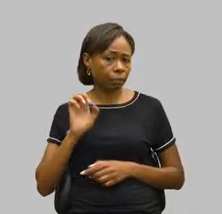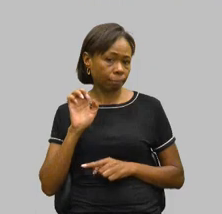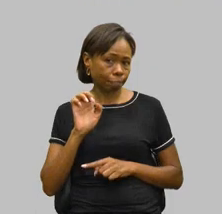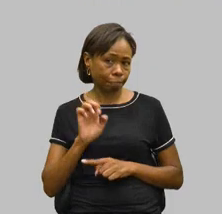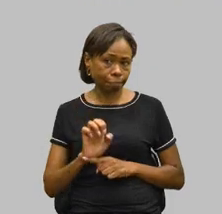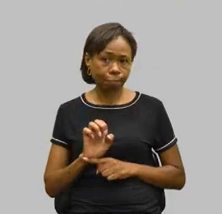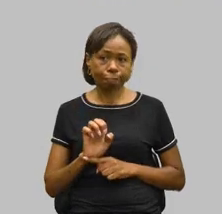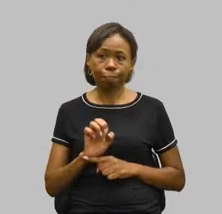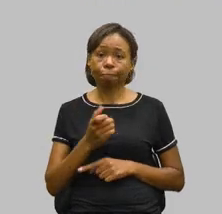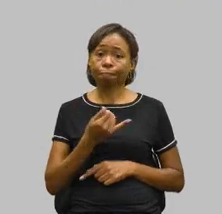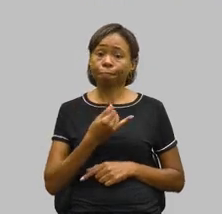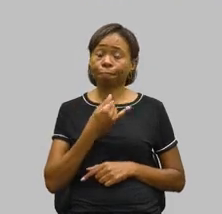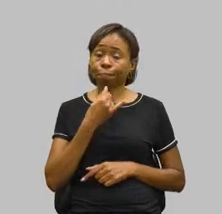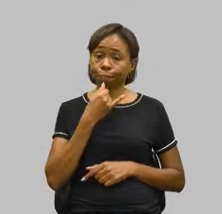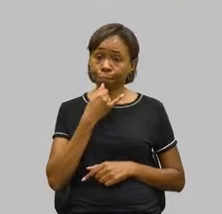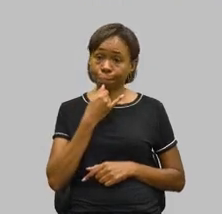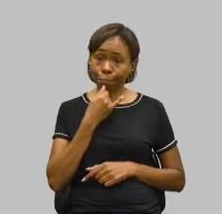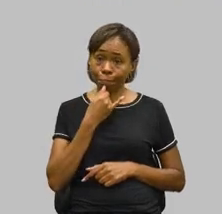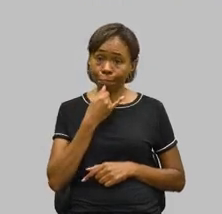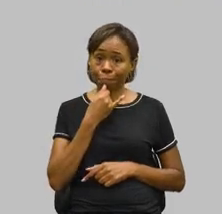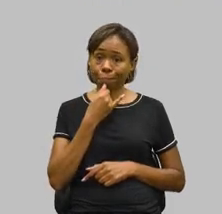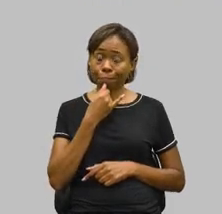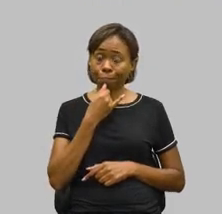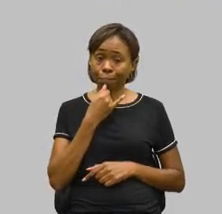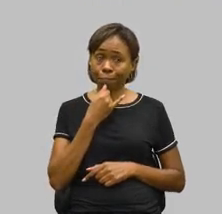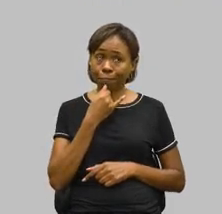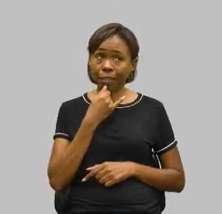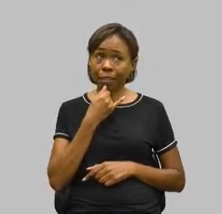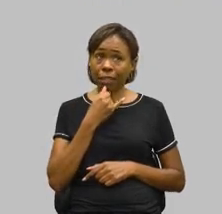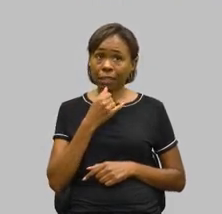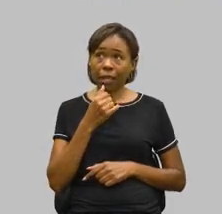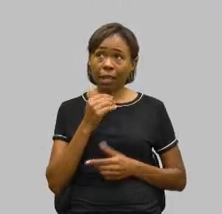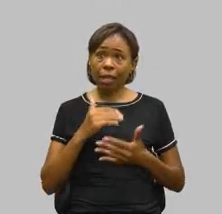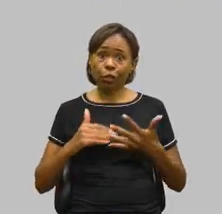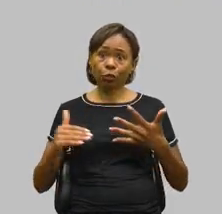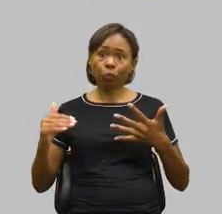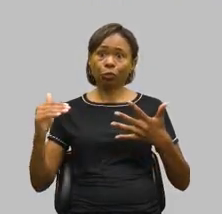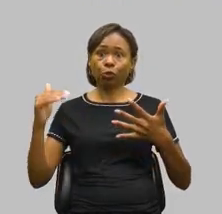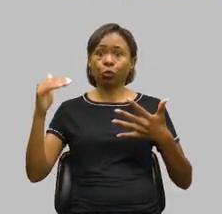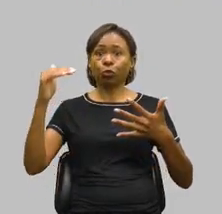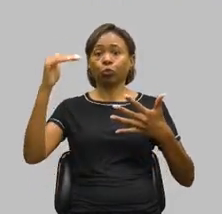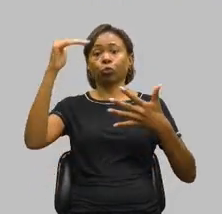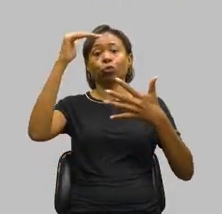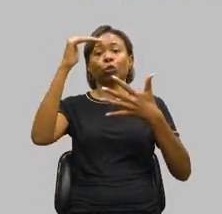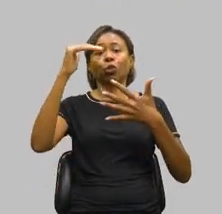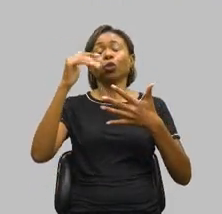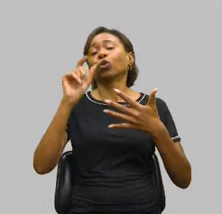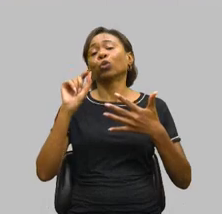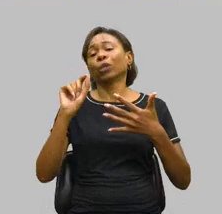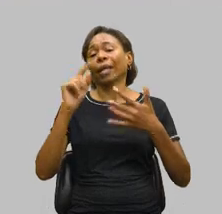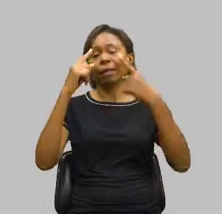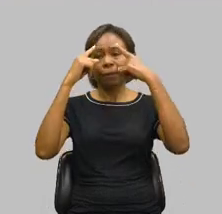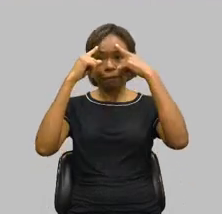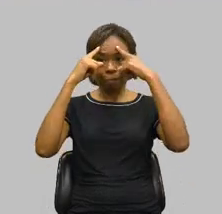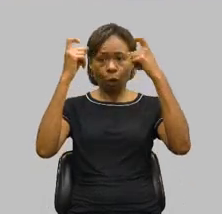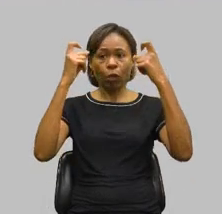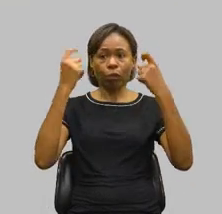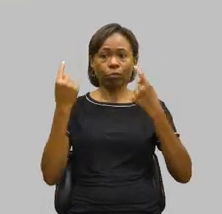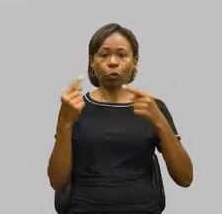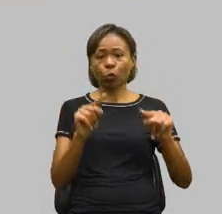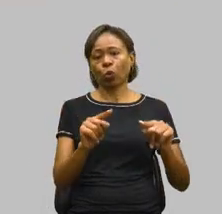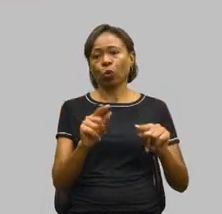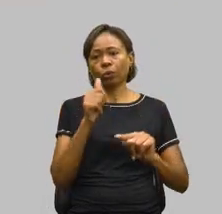infelizmente ocupa aí um dos ranks né lidera aí o rank de violência contra as mulheres